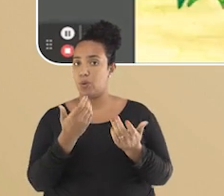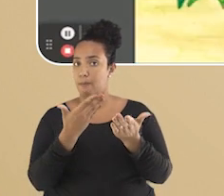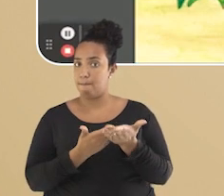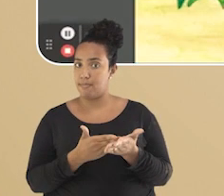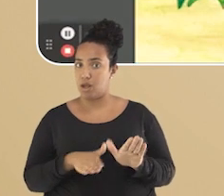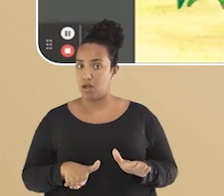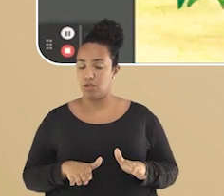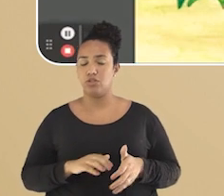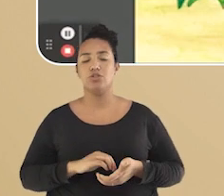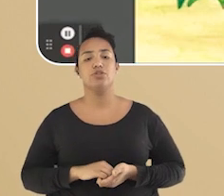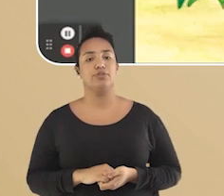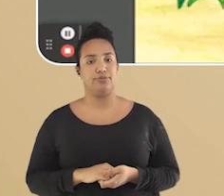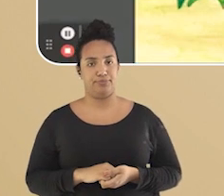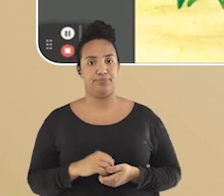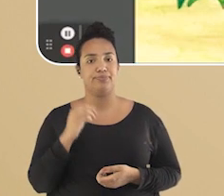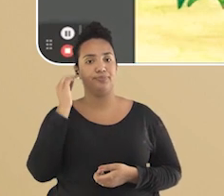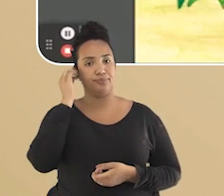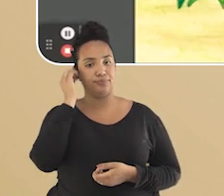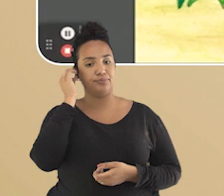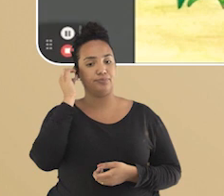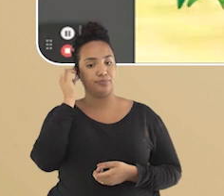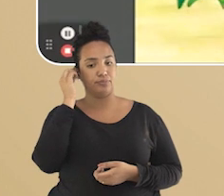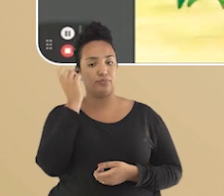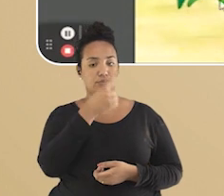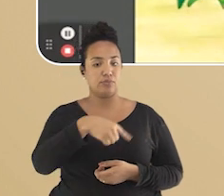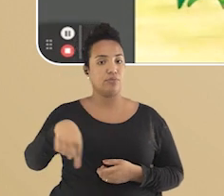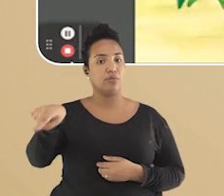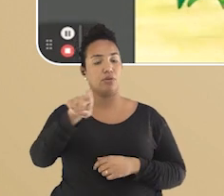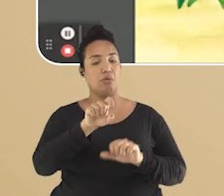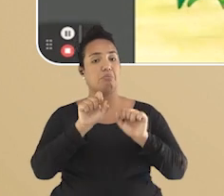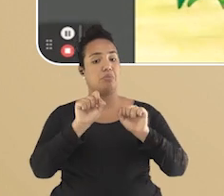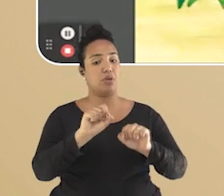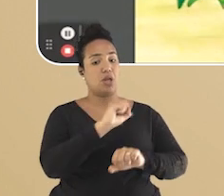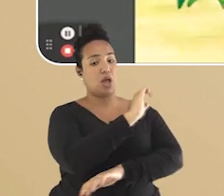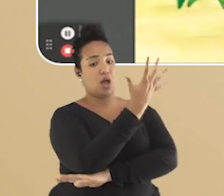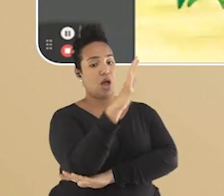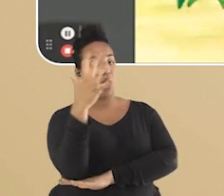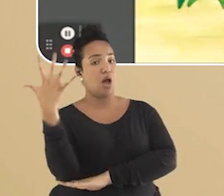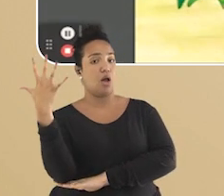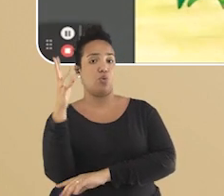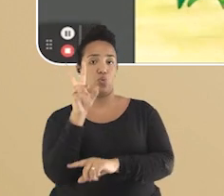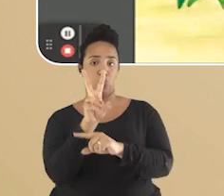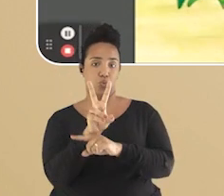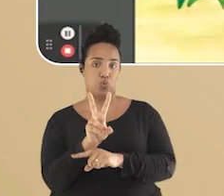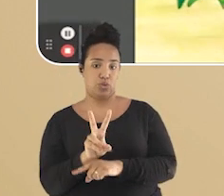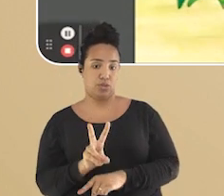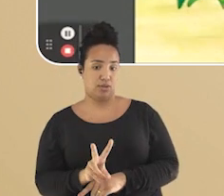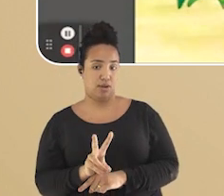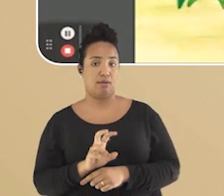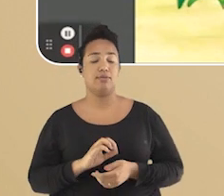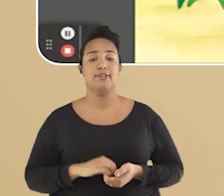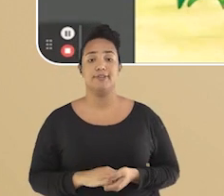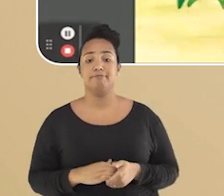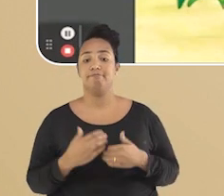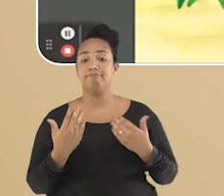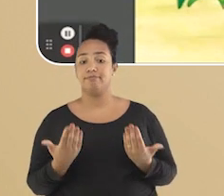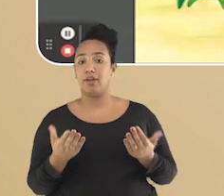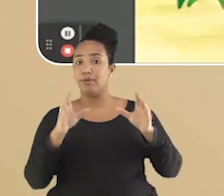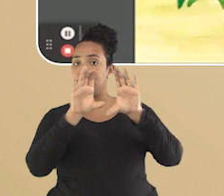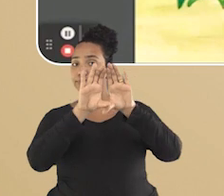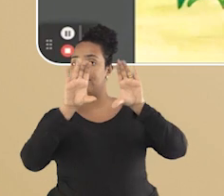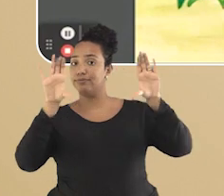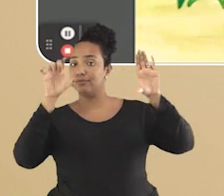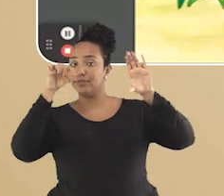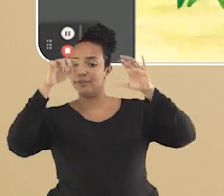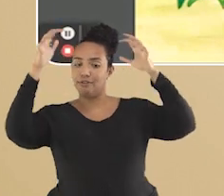fácil. E é assim que podemos conservar a natureza. Dessa forma, o nosso céu continuará